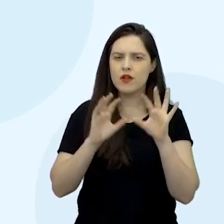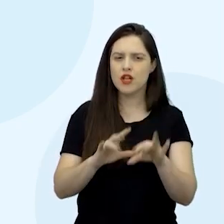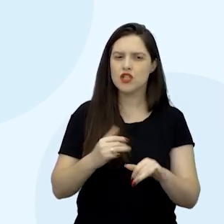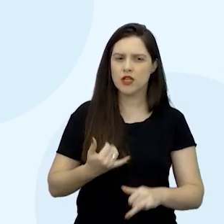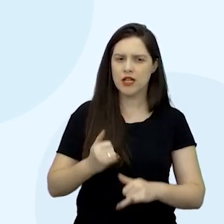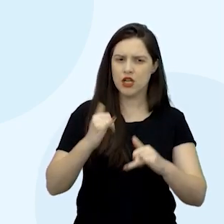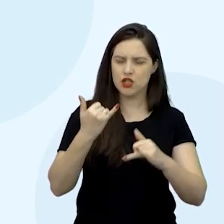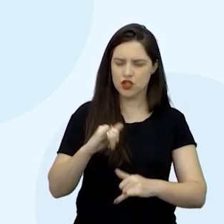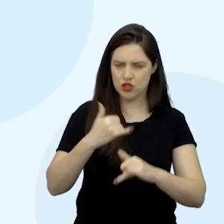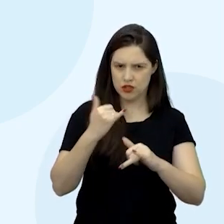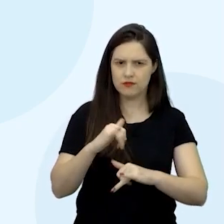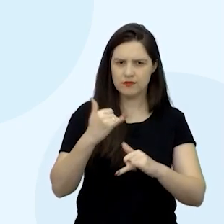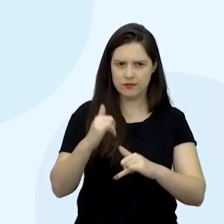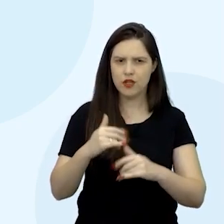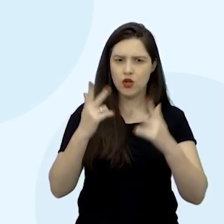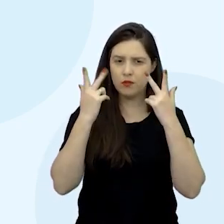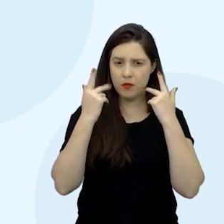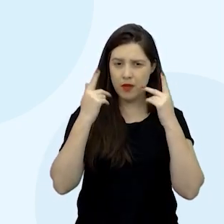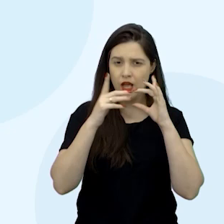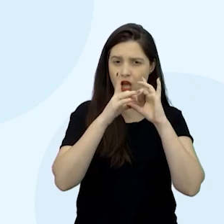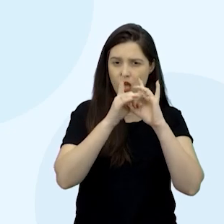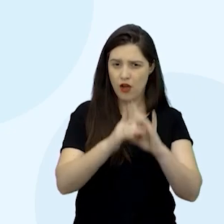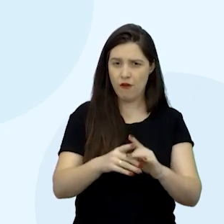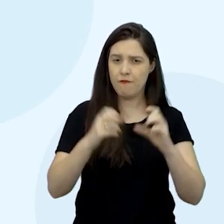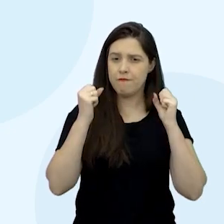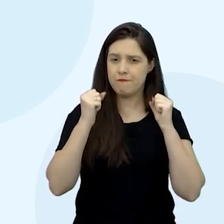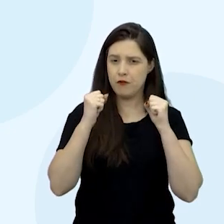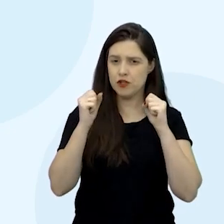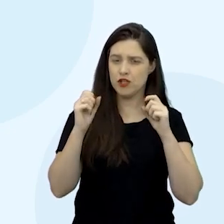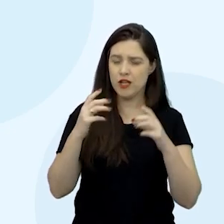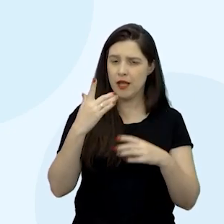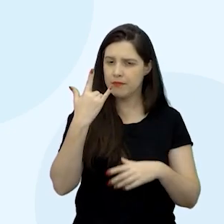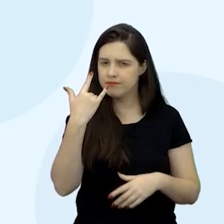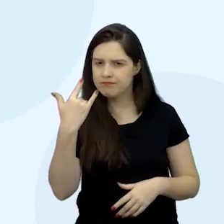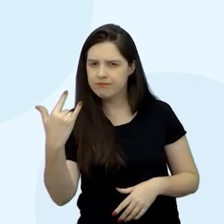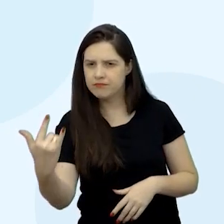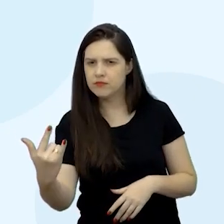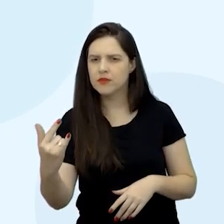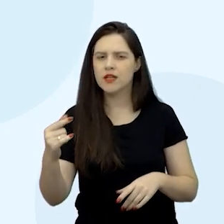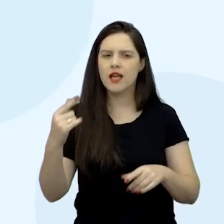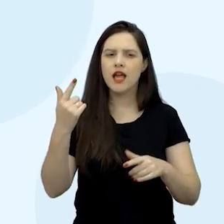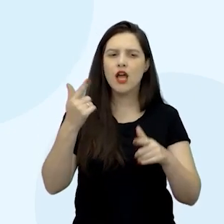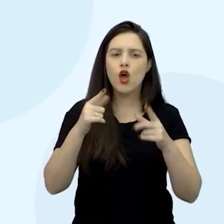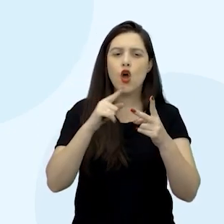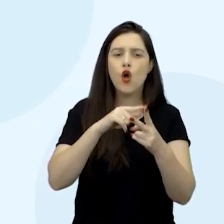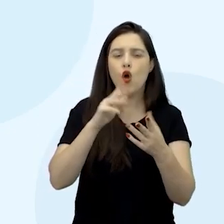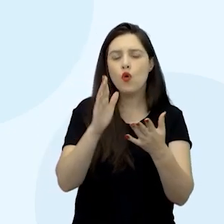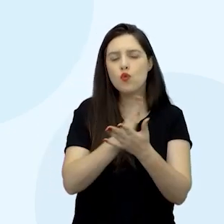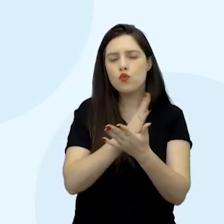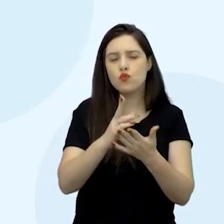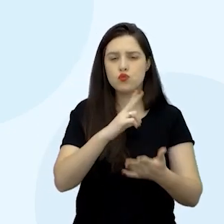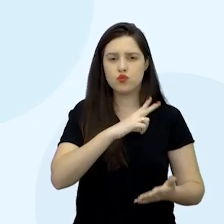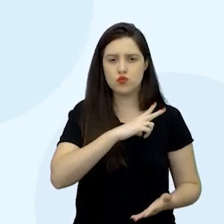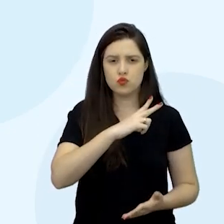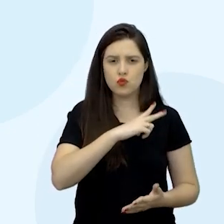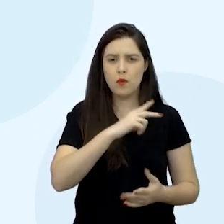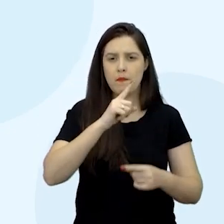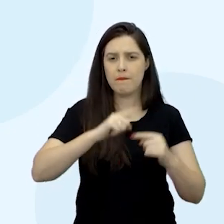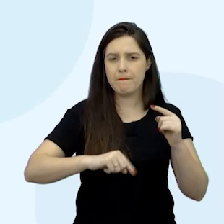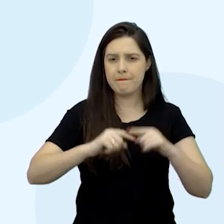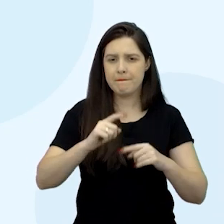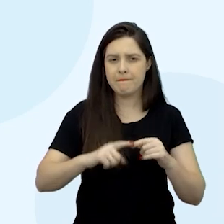de energia, normalmente associada às forças de atração e repulsão, entre alguns tipos particulares de materiais. Ó.